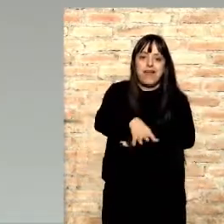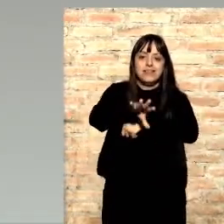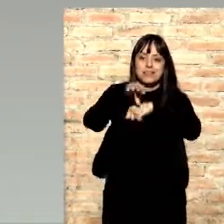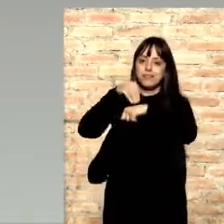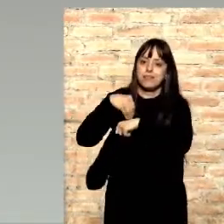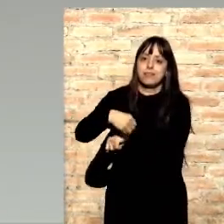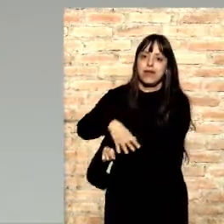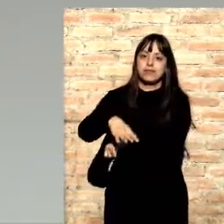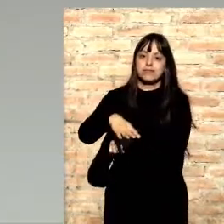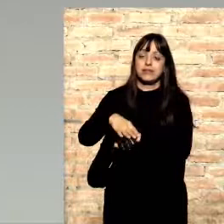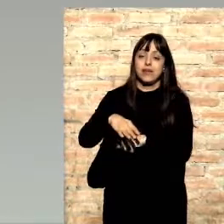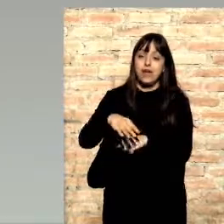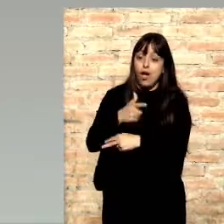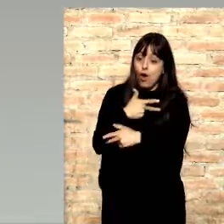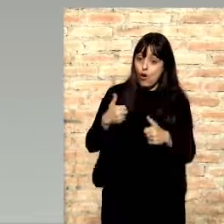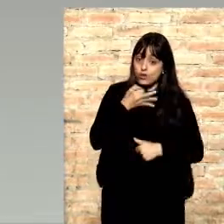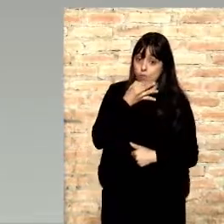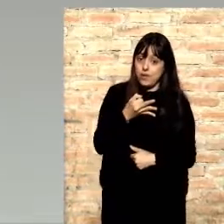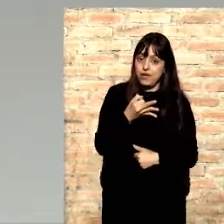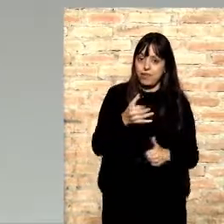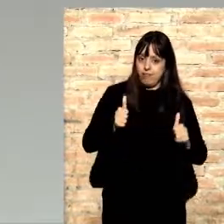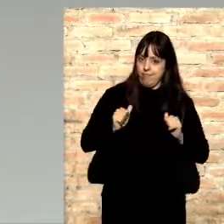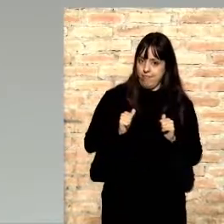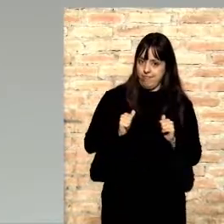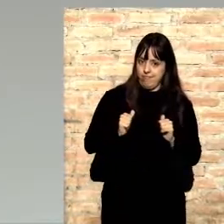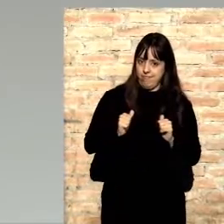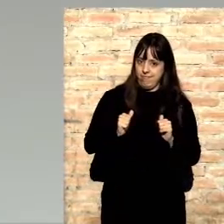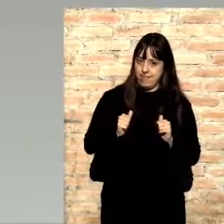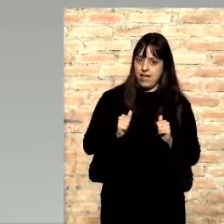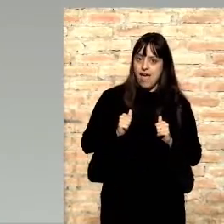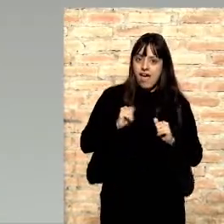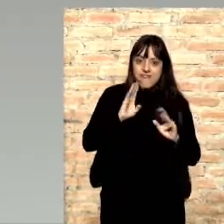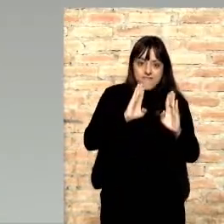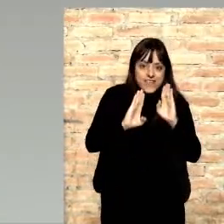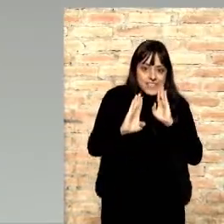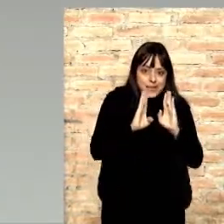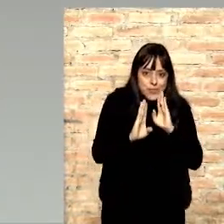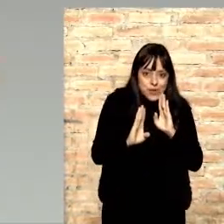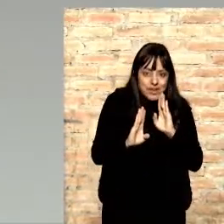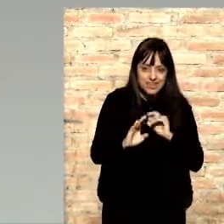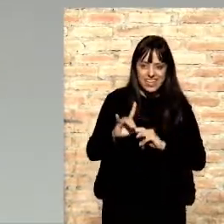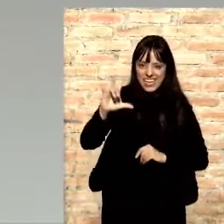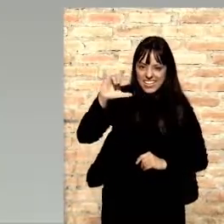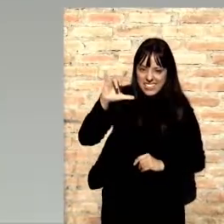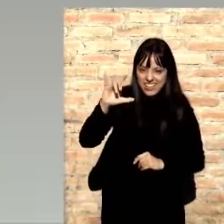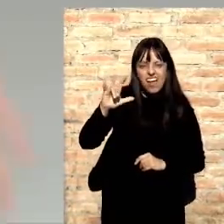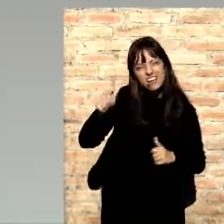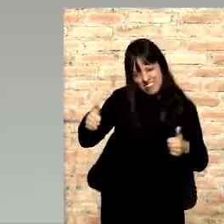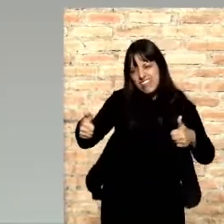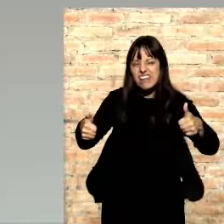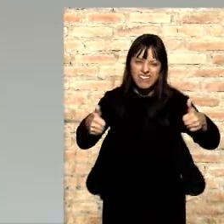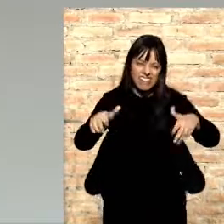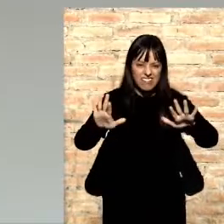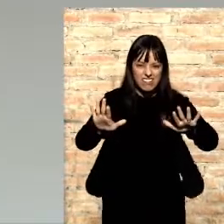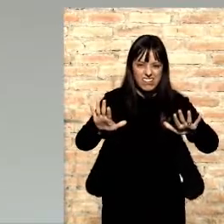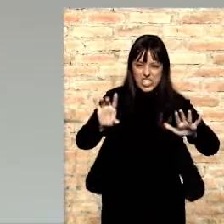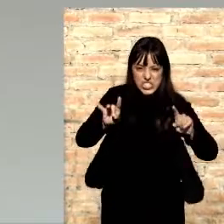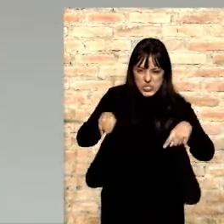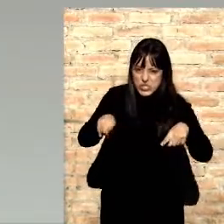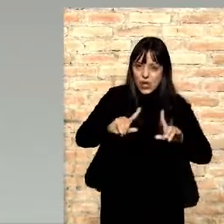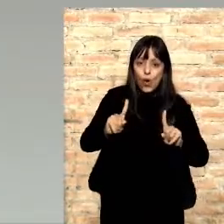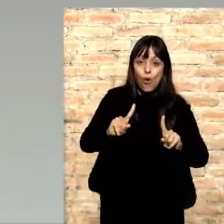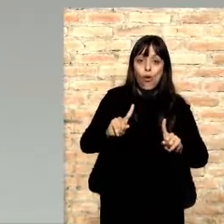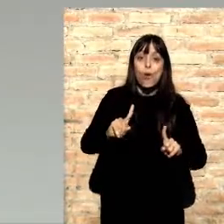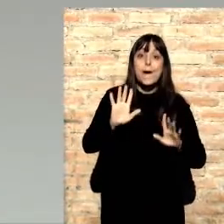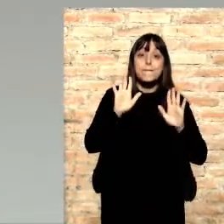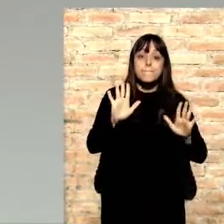achamos que deve ser passado e não é no facebook não é no instagram também mas se você não tiver isso aqui